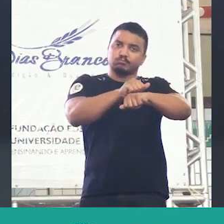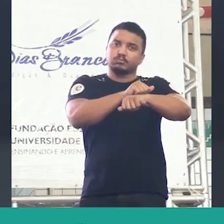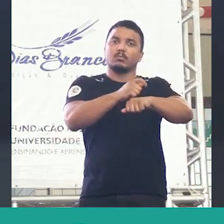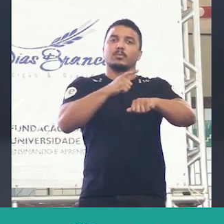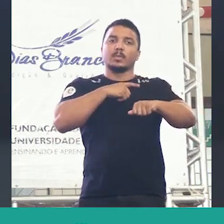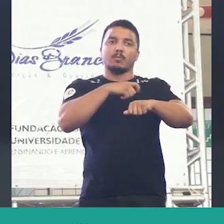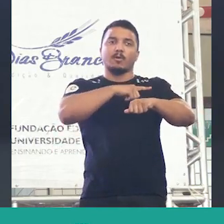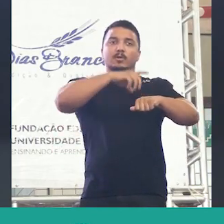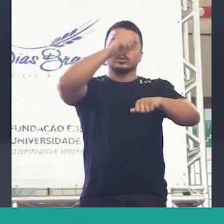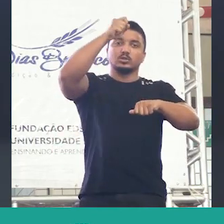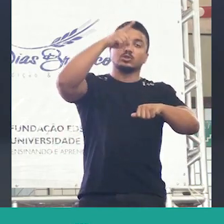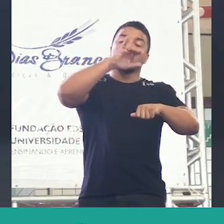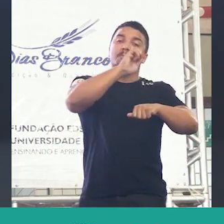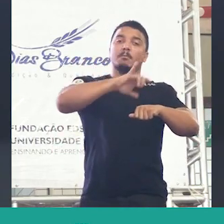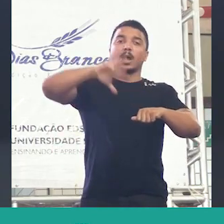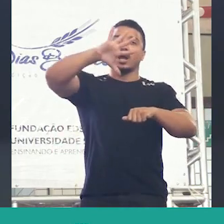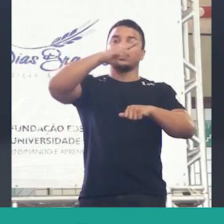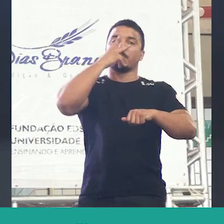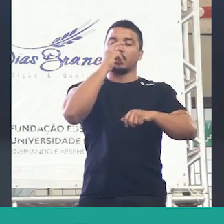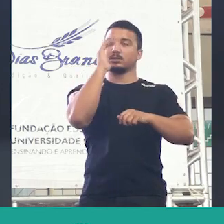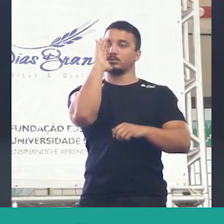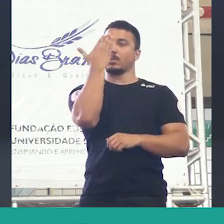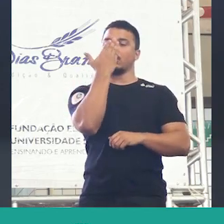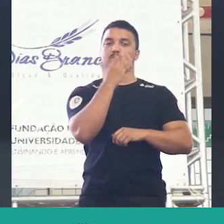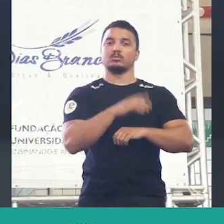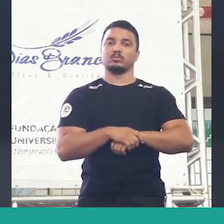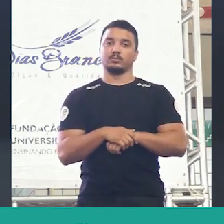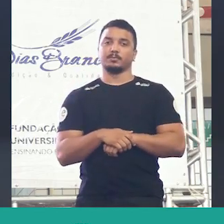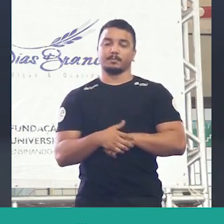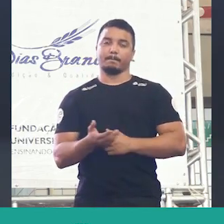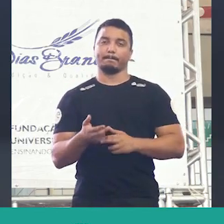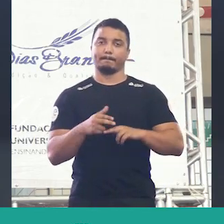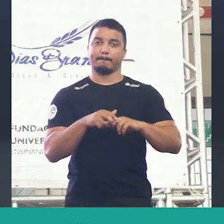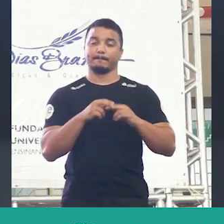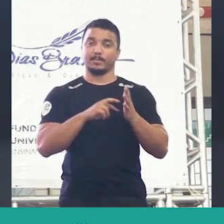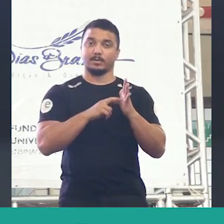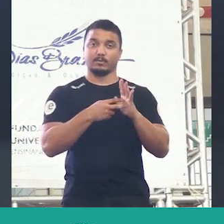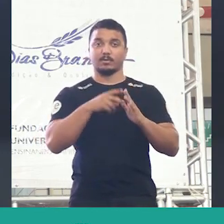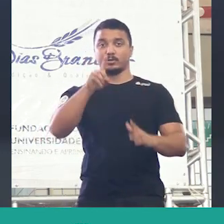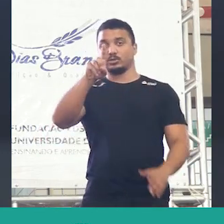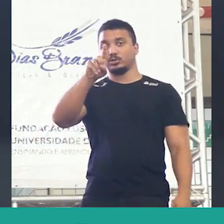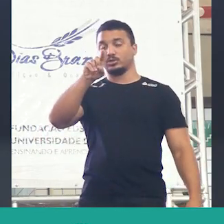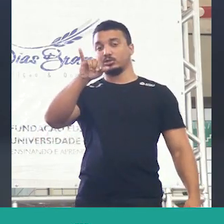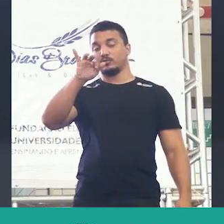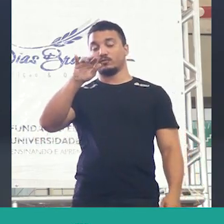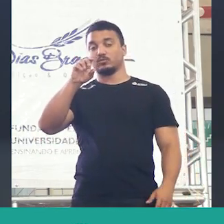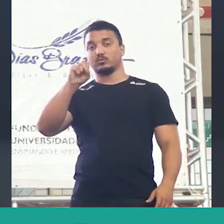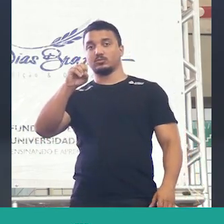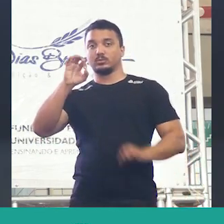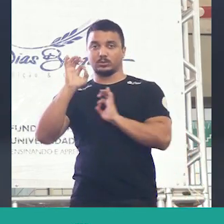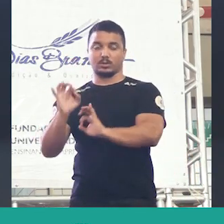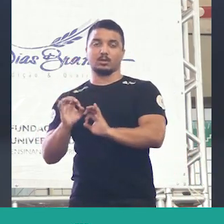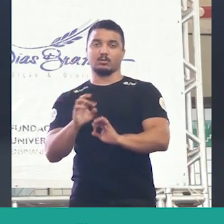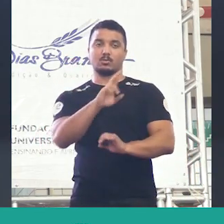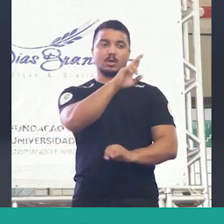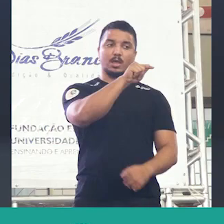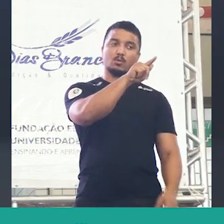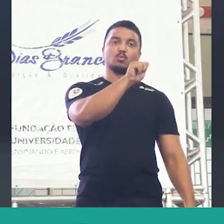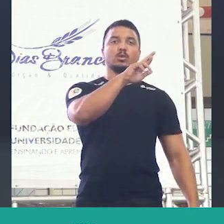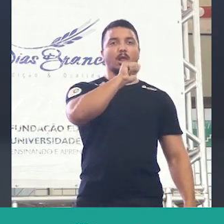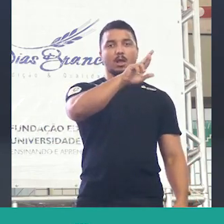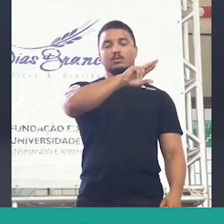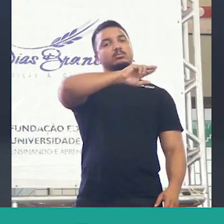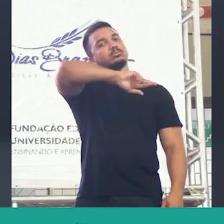não viria a Prefeitura de Fortaleza, eu viria a imagem das lâmpadas. Então nesse chão aqui não tem nada regular. Absolutamente